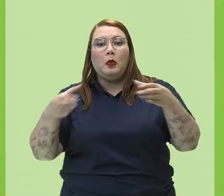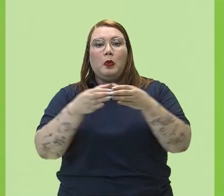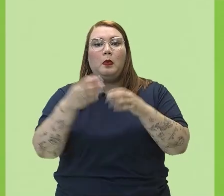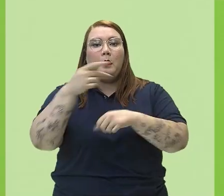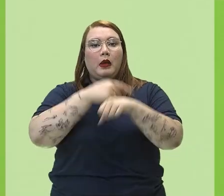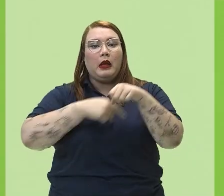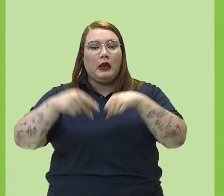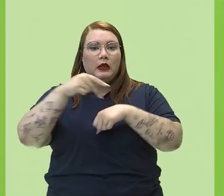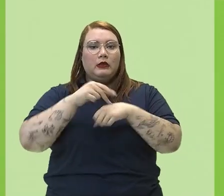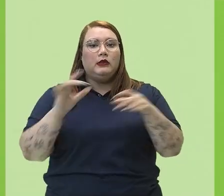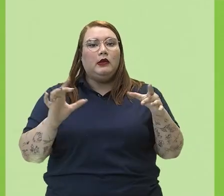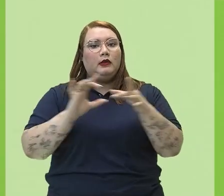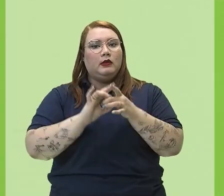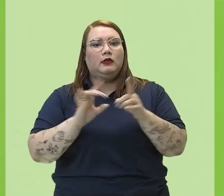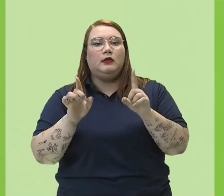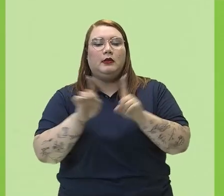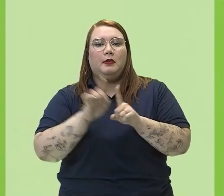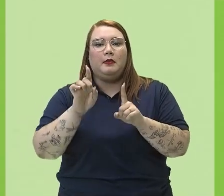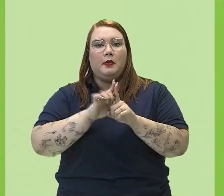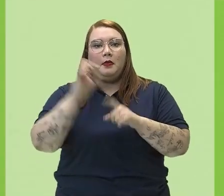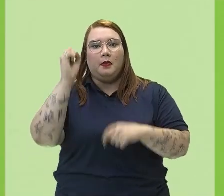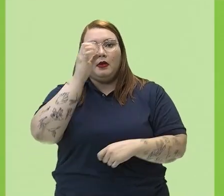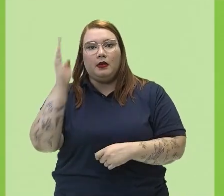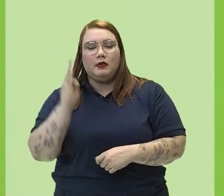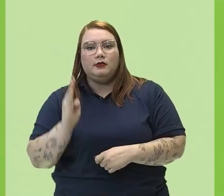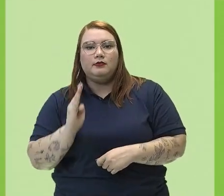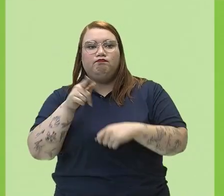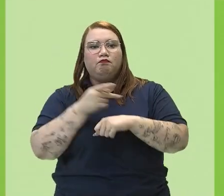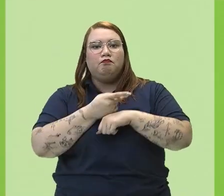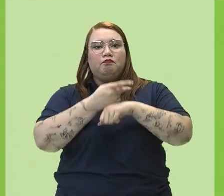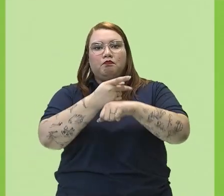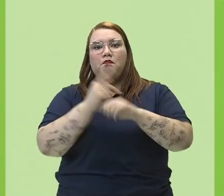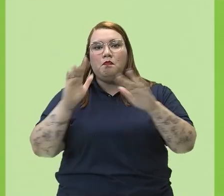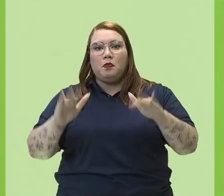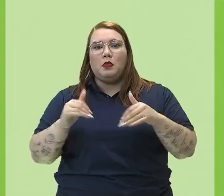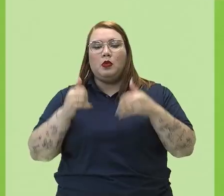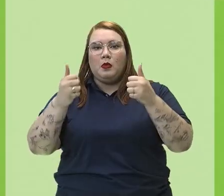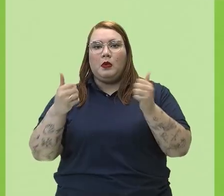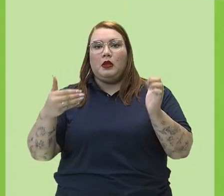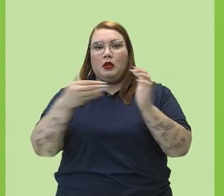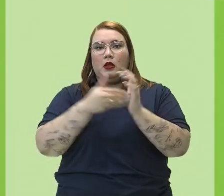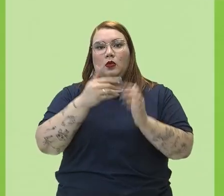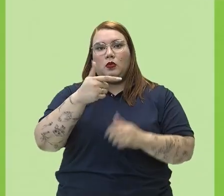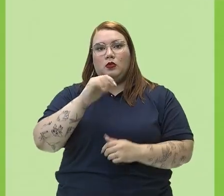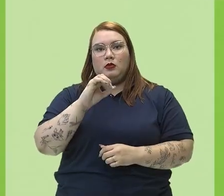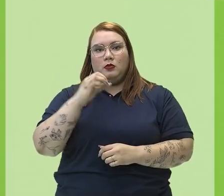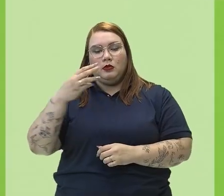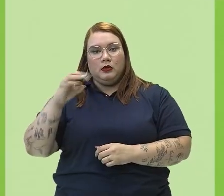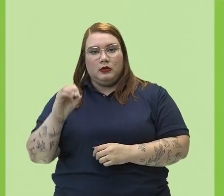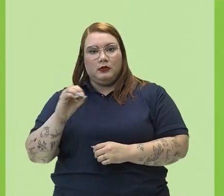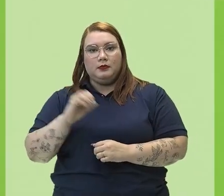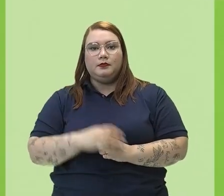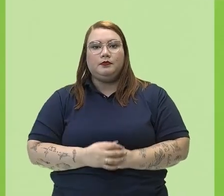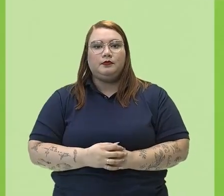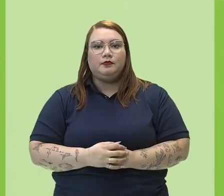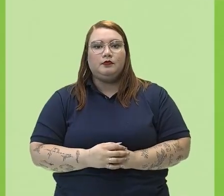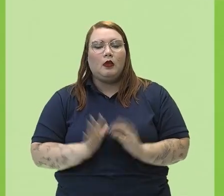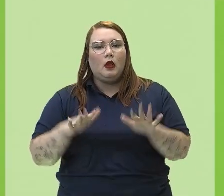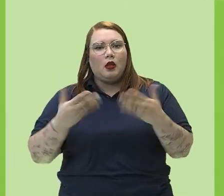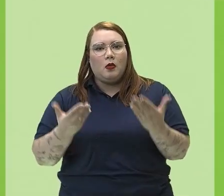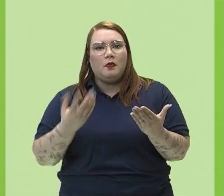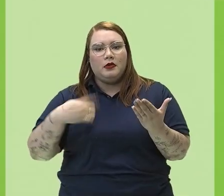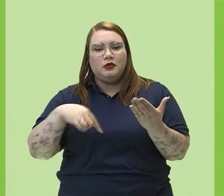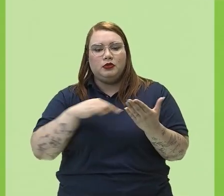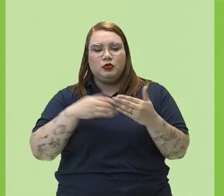o Brasil ali, nessa busca, né, dessa melhoria até 2030. E aí, para a gente falar um pouquinho mais,